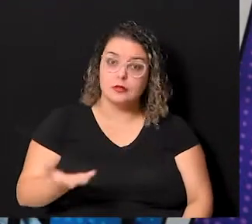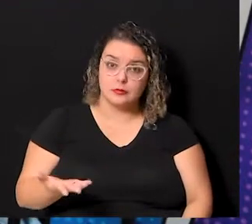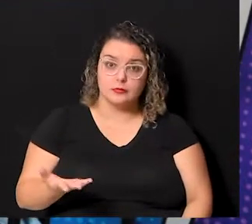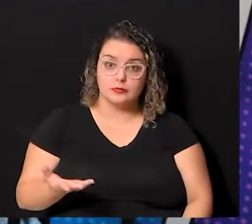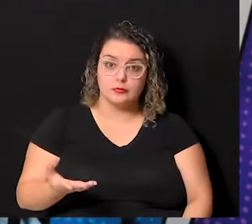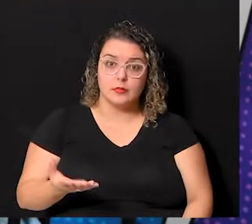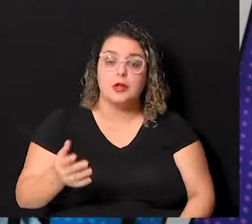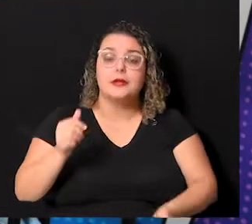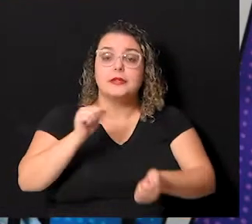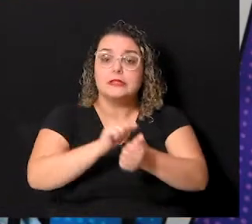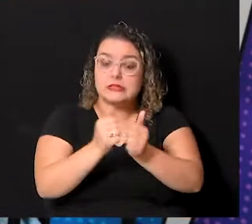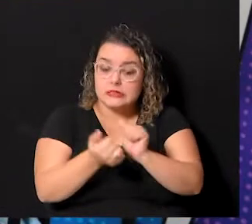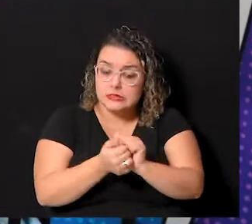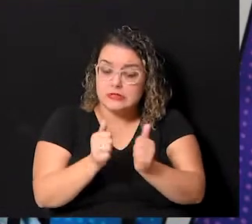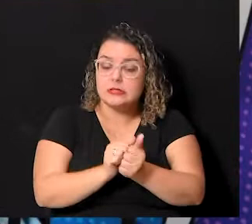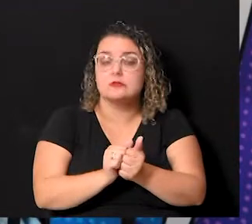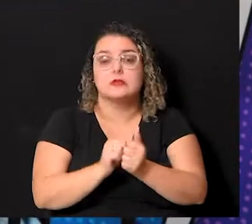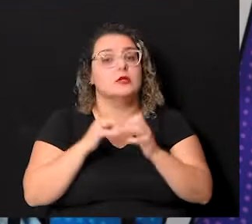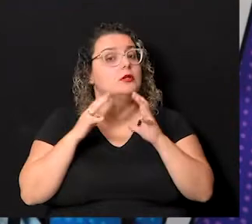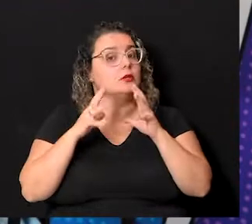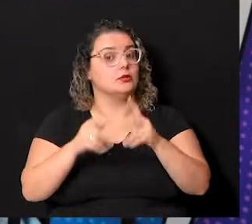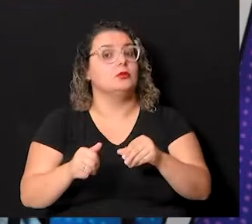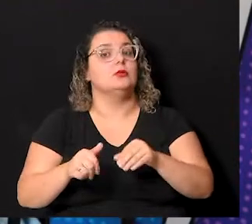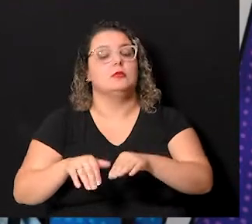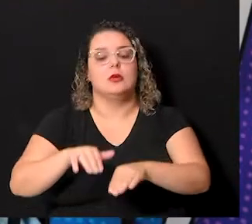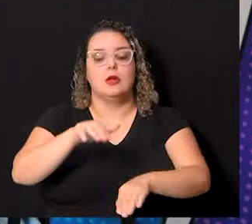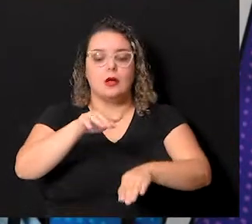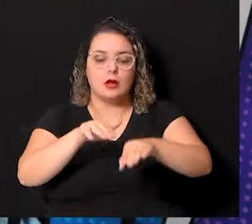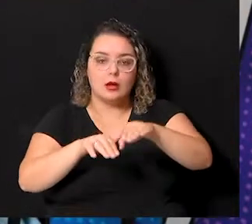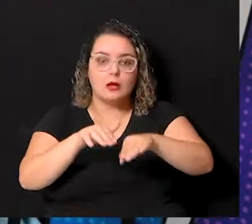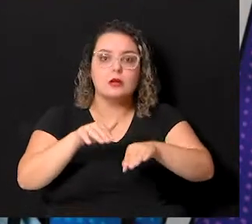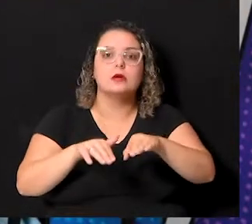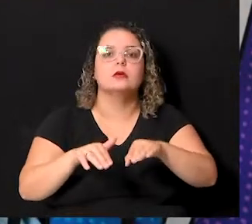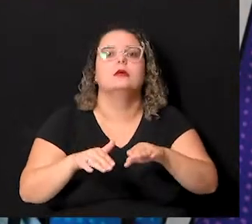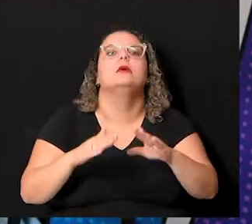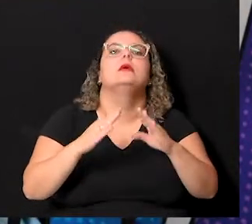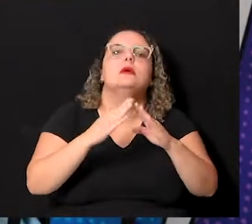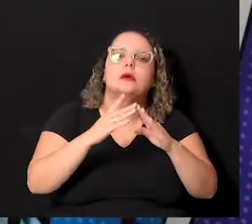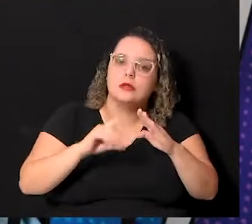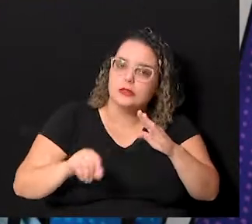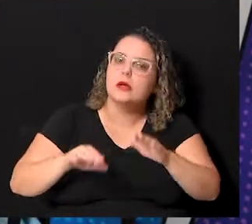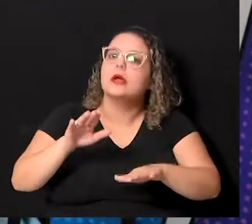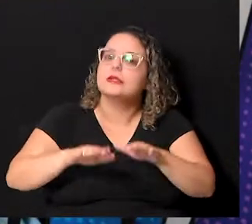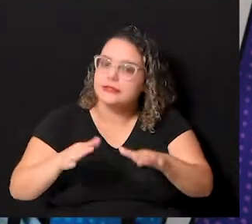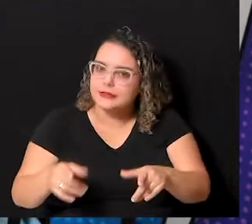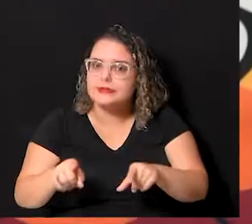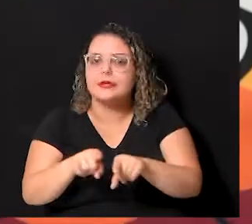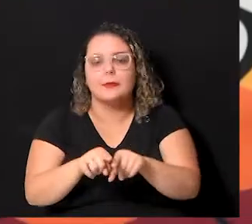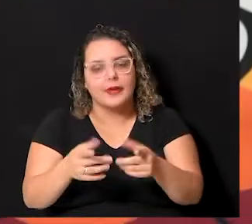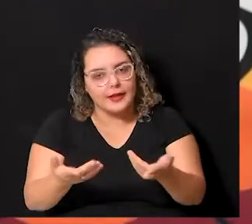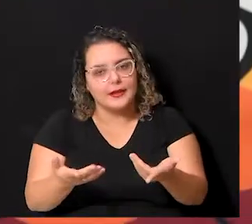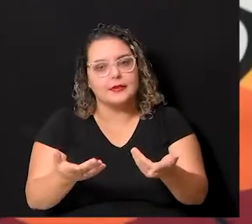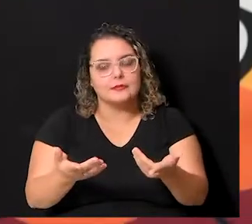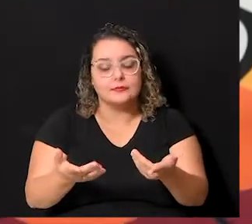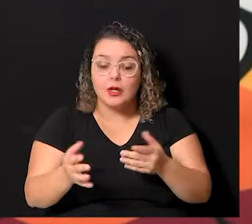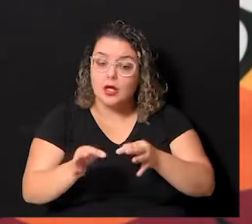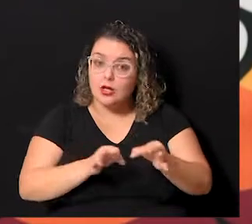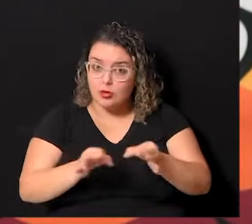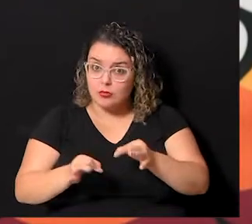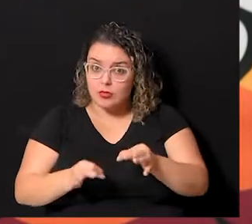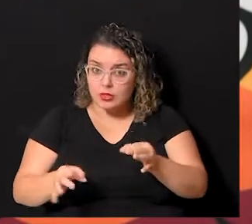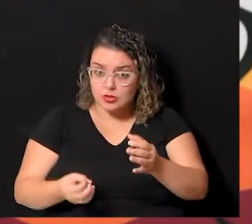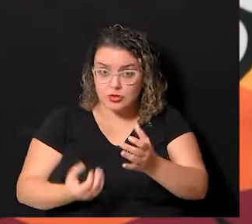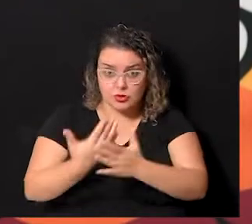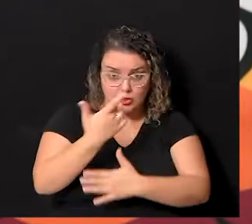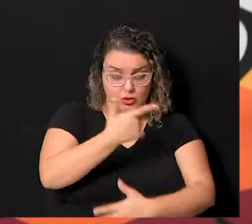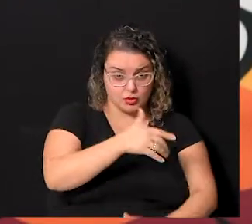que compartimentalizar para você poder equilibrar. E sair de casa de vez em quando também, né? Felipe, o projeto nasceu